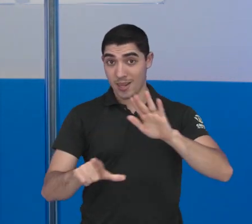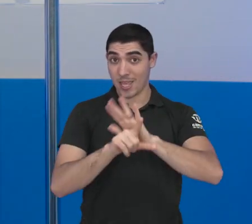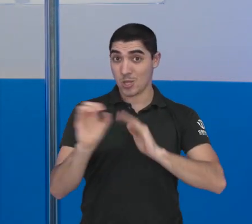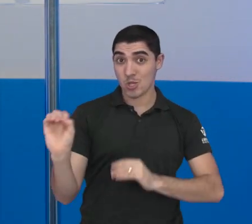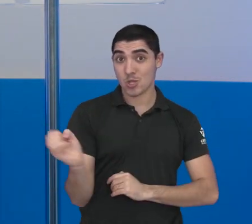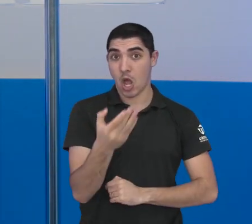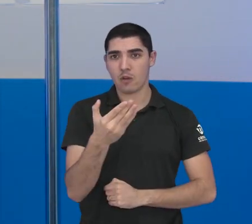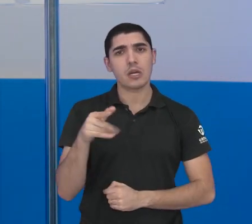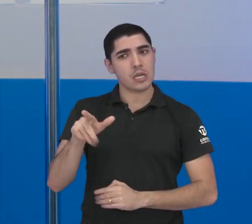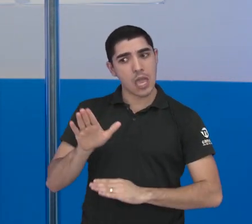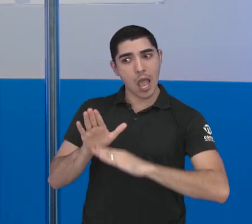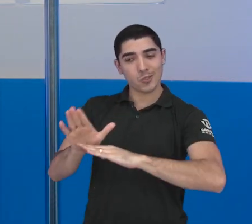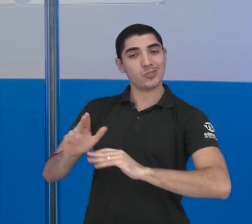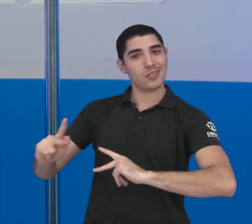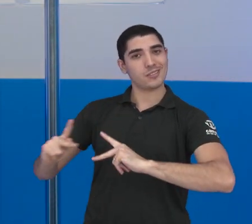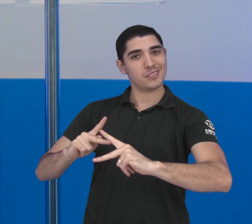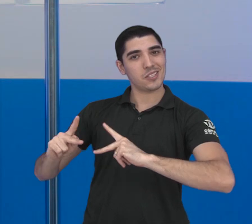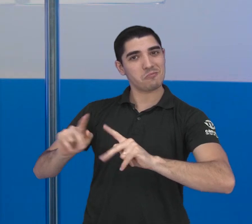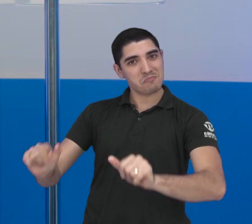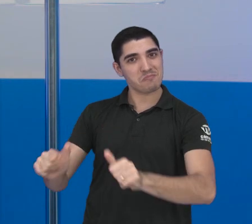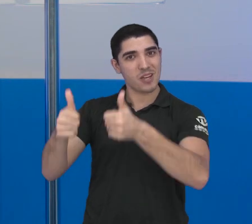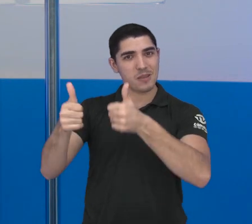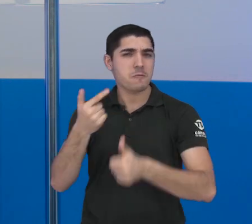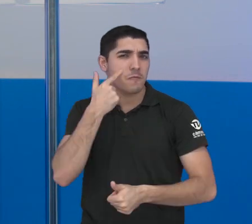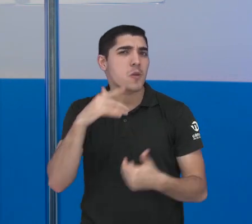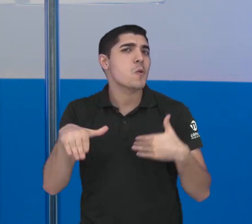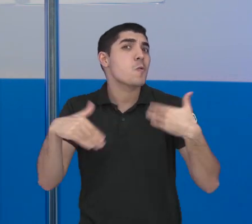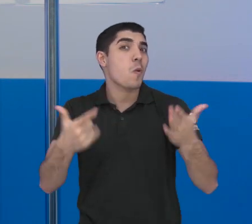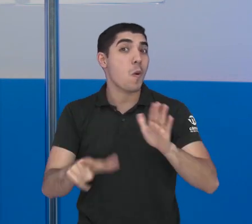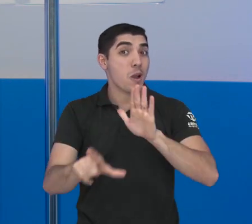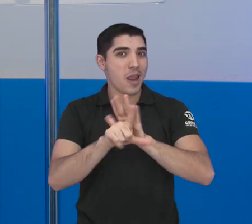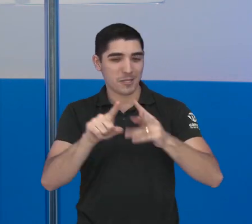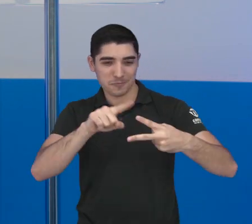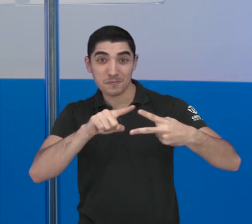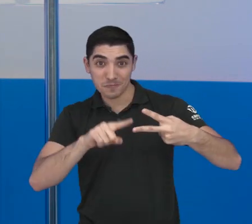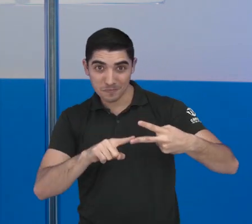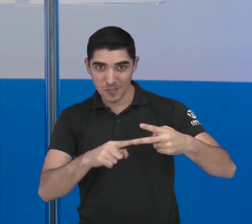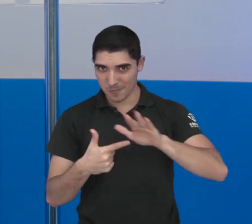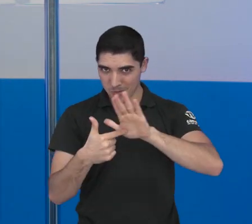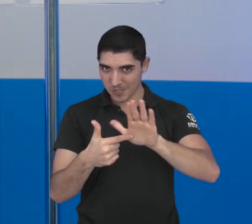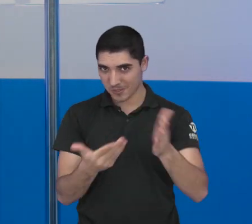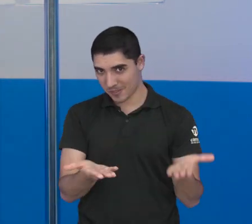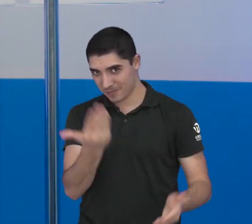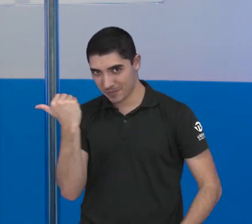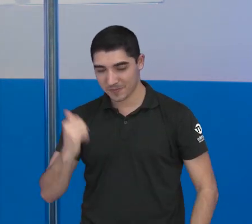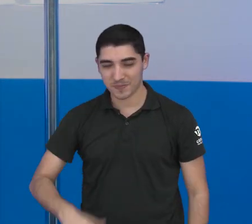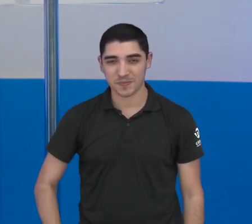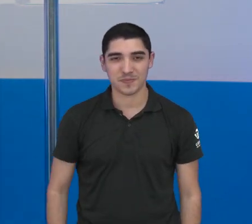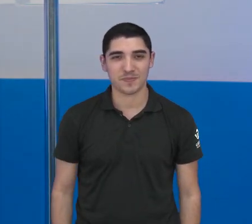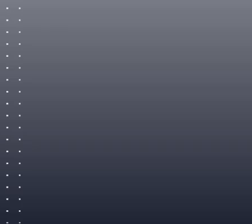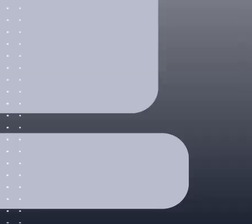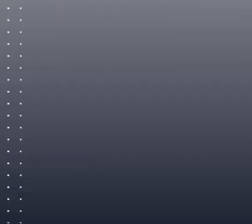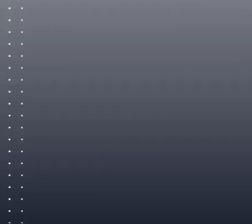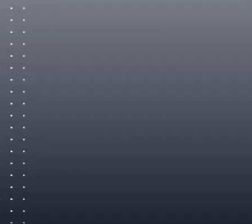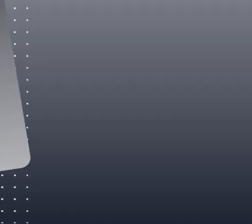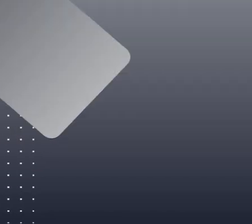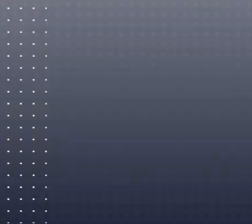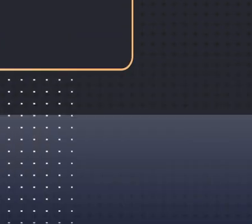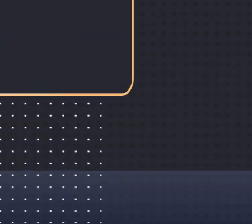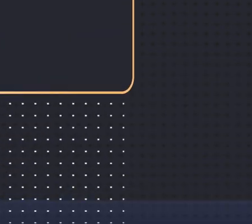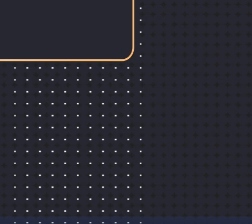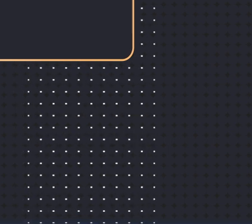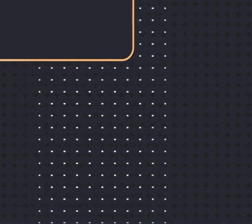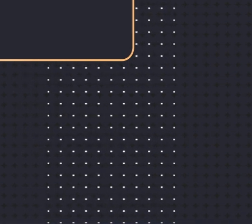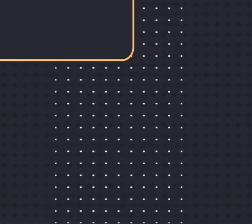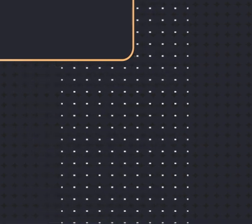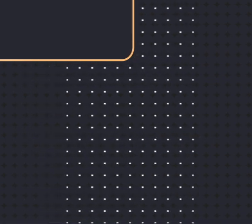2 novas leis que têm feito a diferença na cidade. Vamos dar uma olhada em quais propostas nós separamos para hoje?